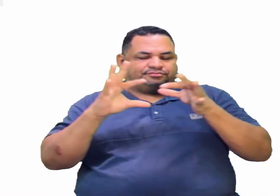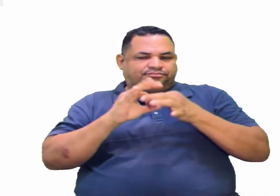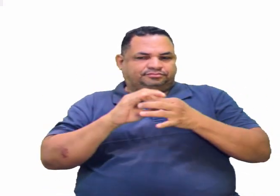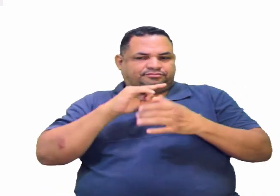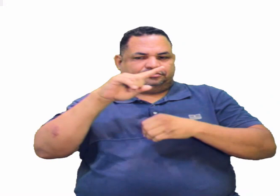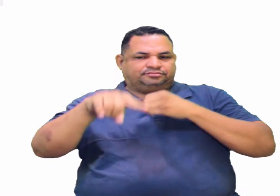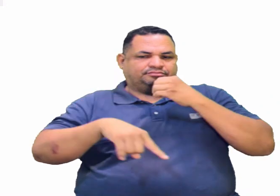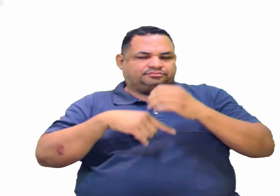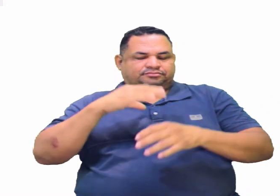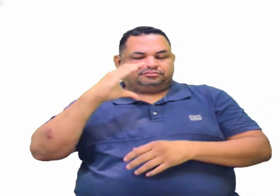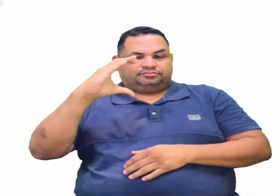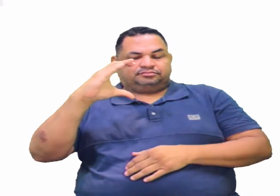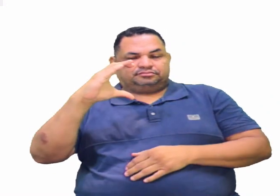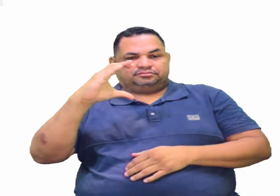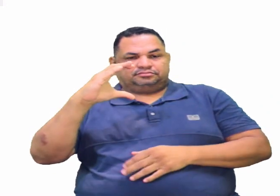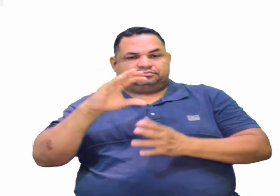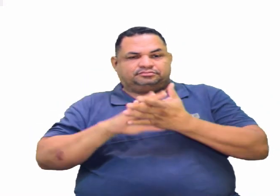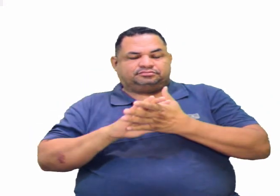átomo de carbono dos